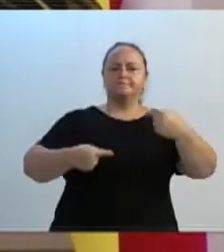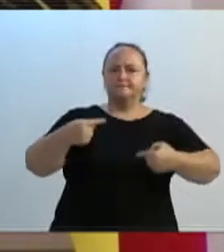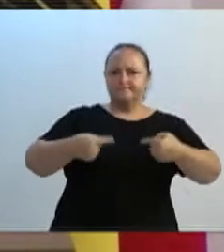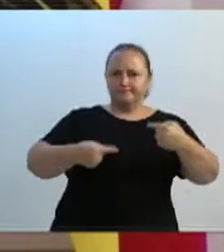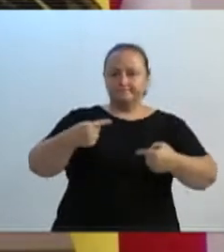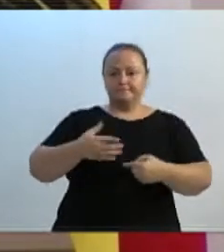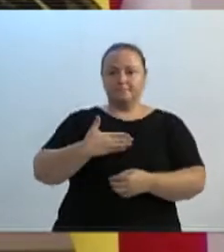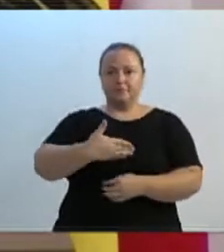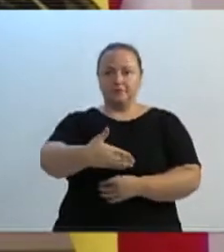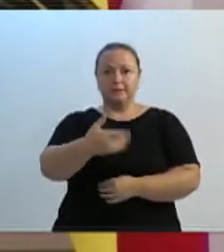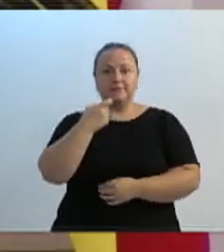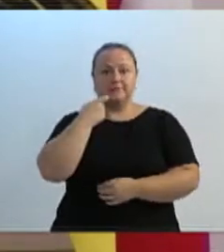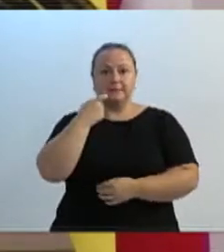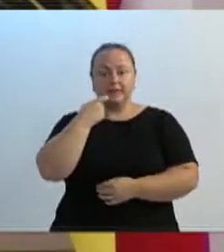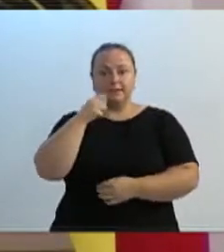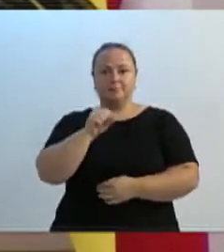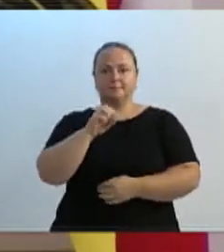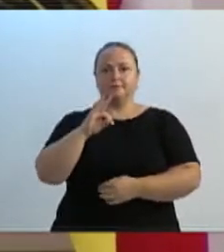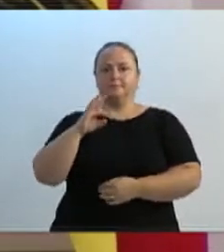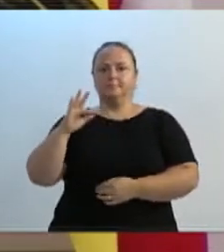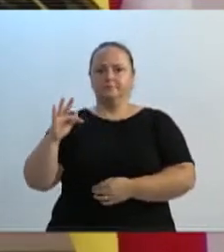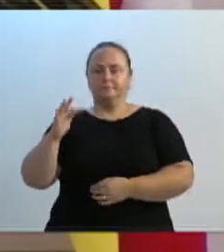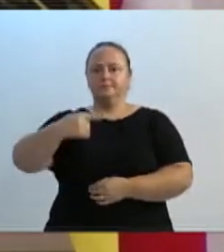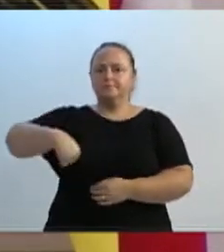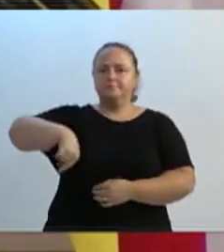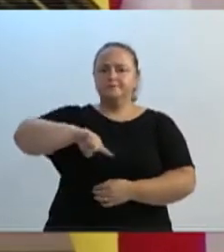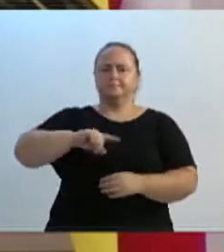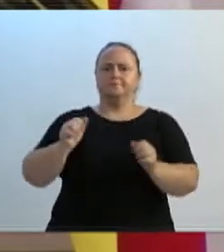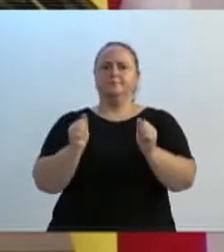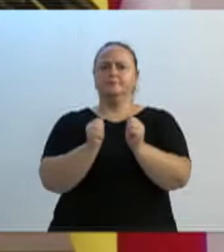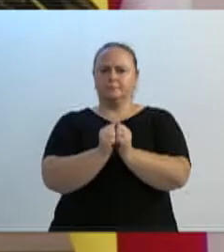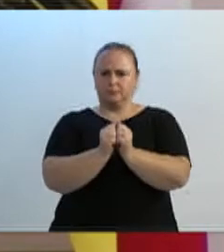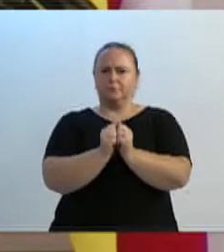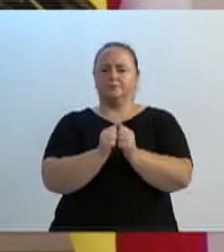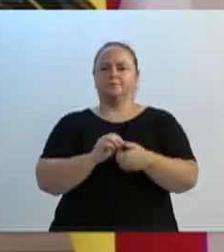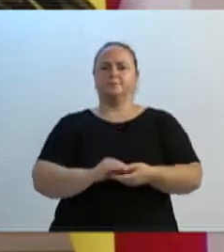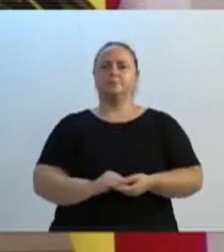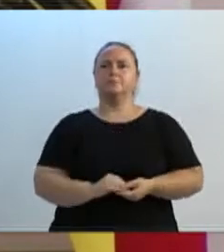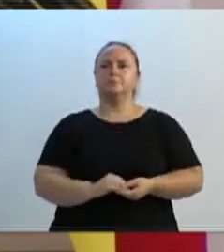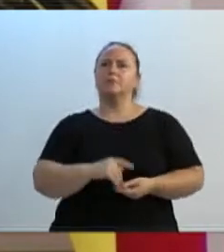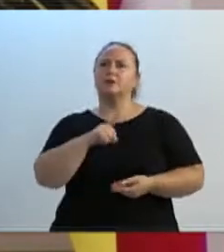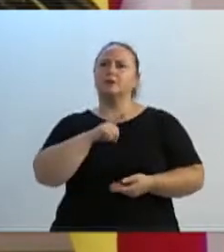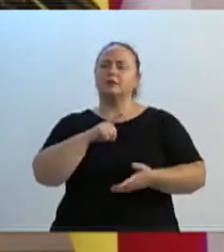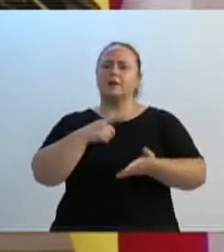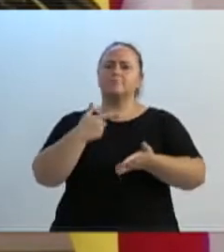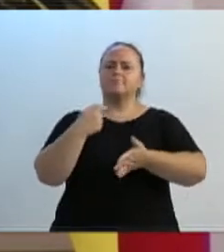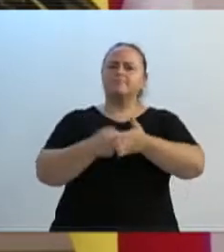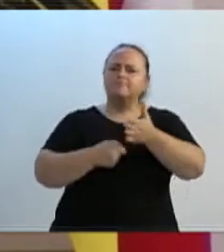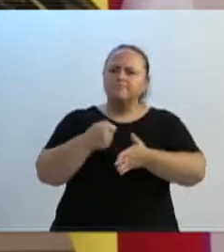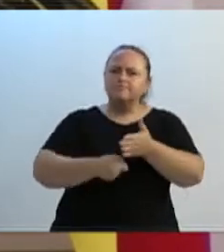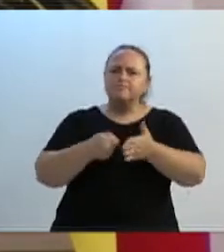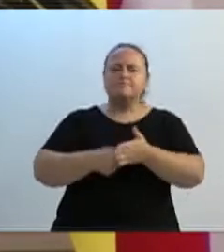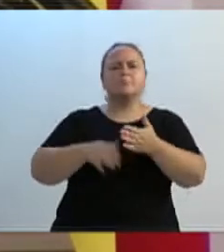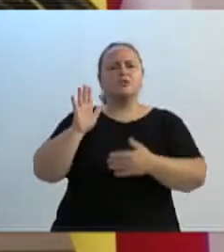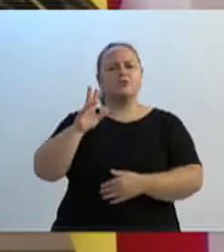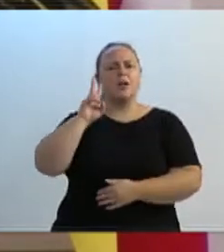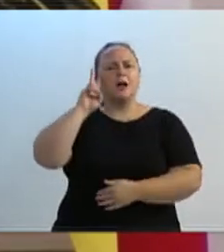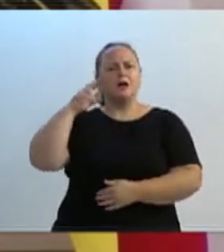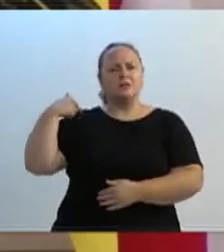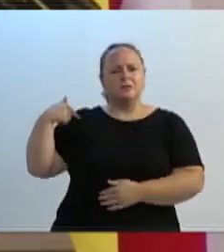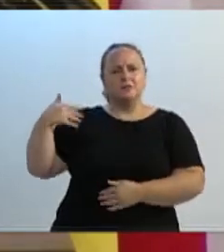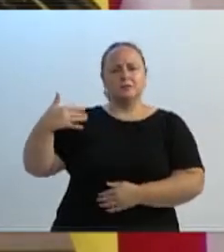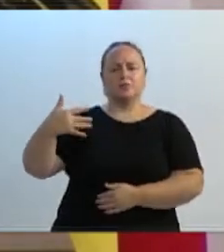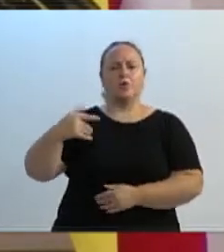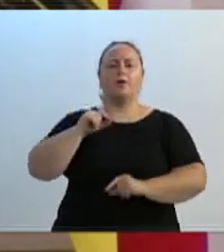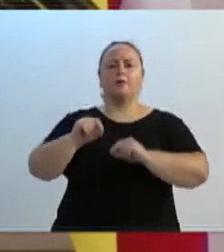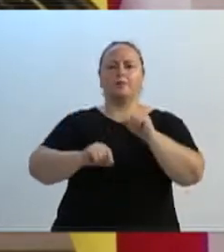sexta-feira agora no STF, e nós estamos participando desse processo, que é uma luta histórica. Existe um preconceito, uma medida que foi tomada no sistema de saúde